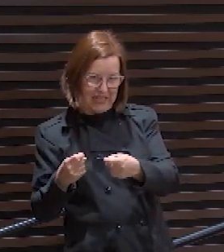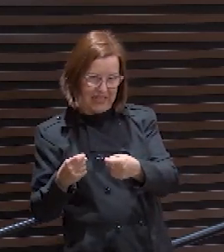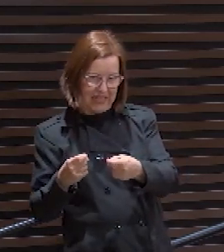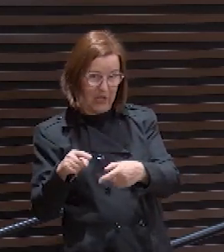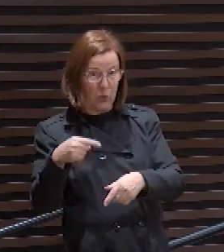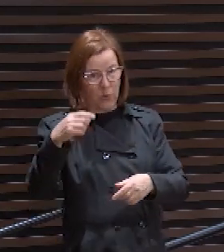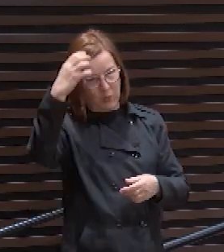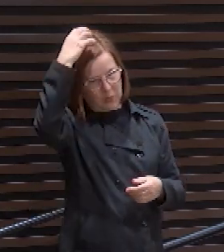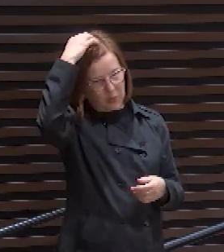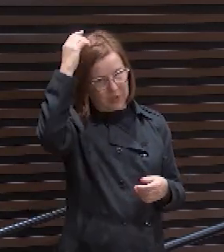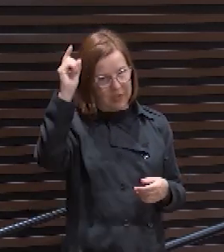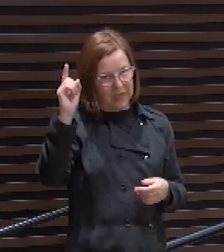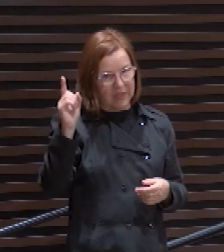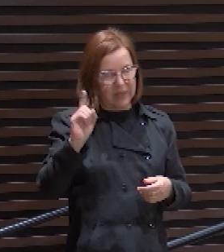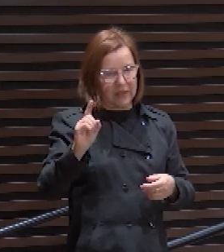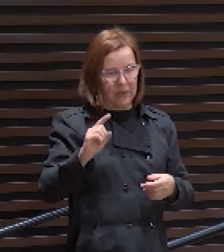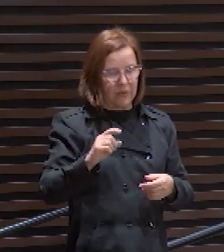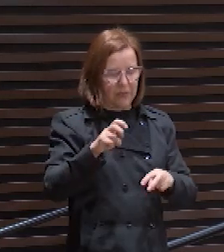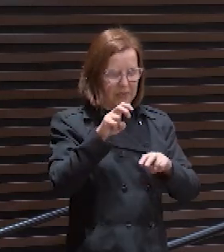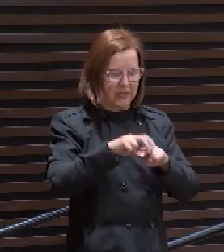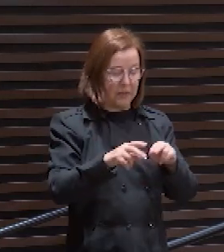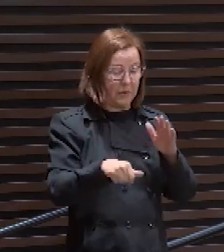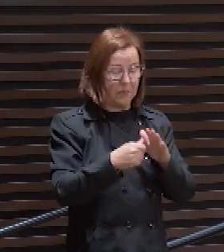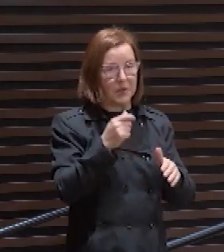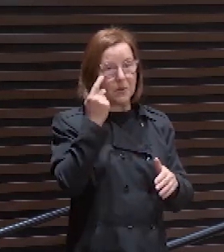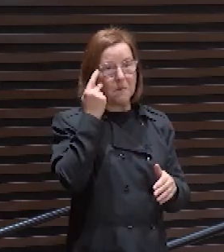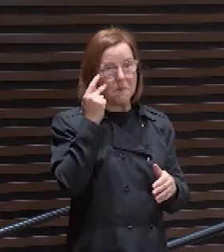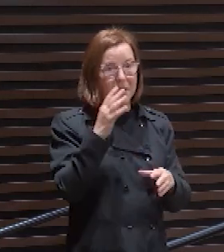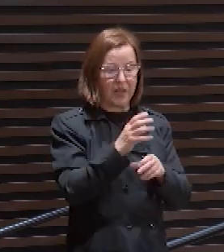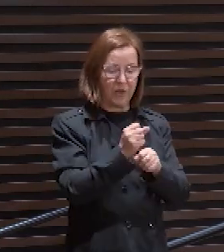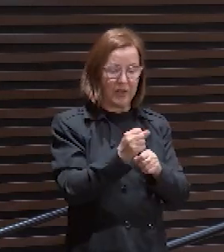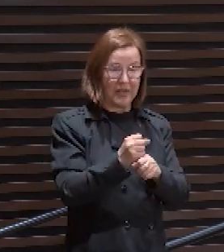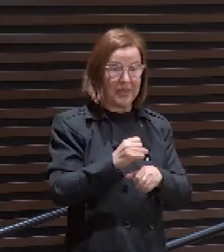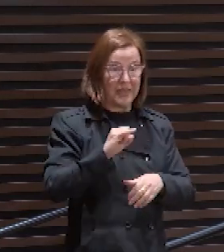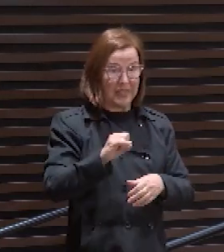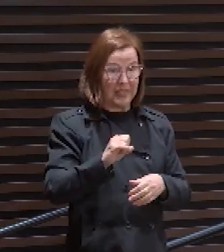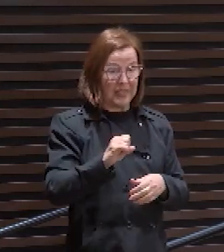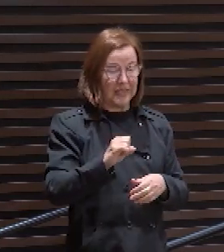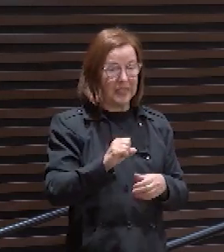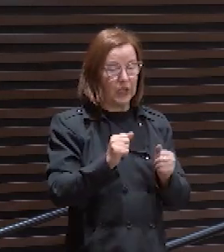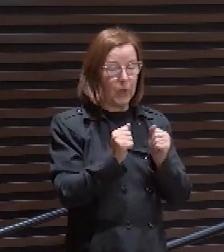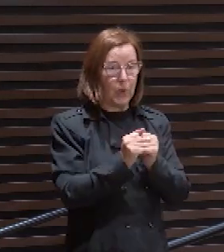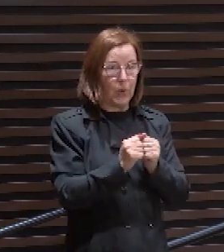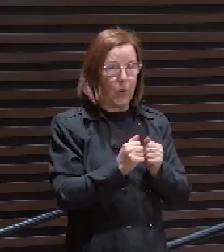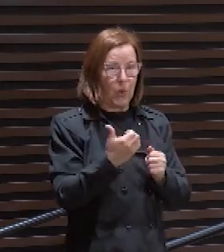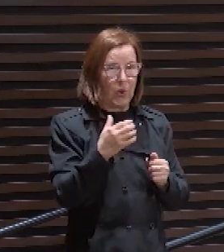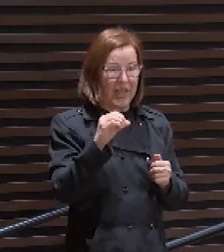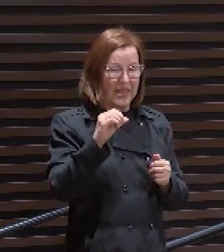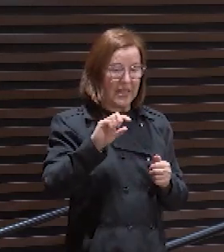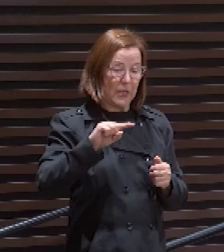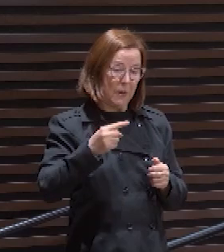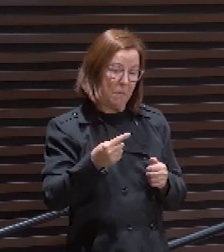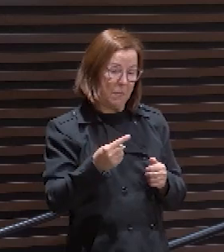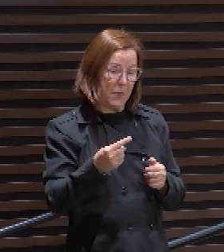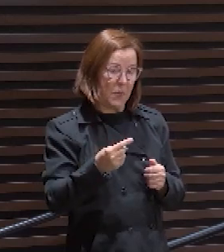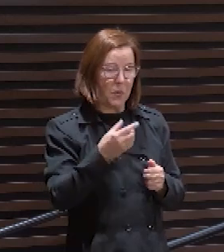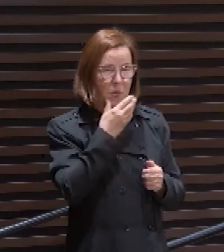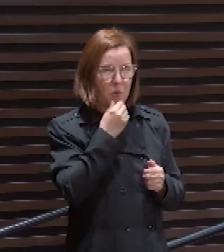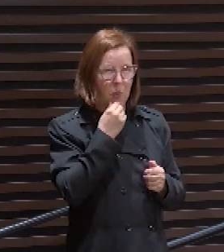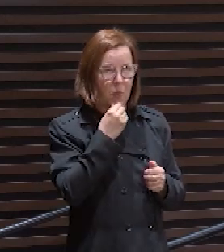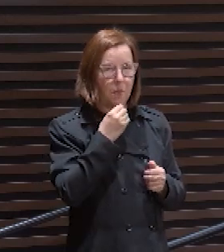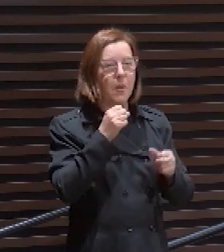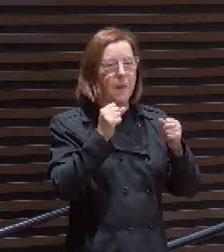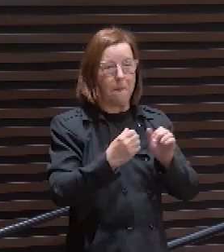se assenta primeiro para calcular se com 10.000 homens poderá enfrentar o que vem contra ele